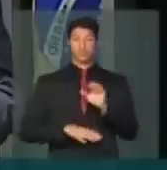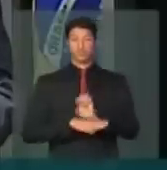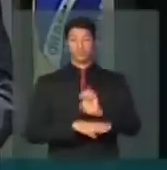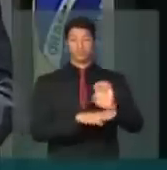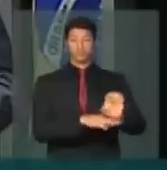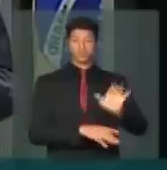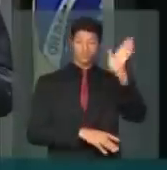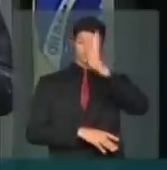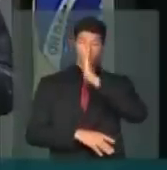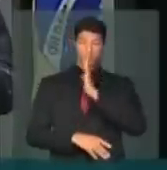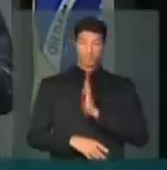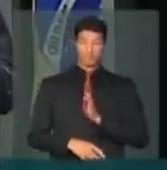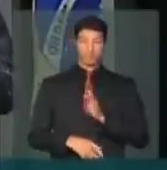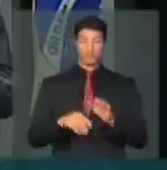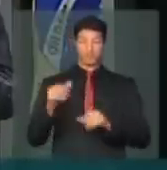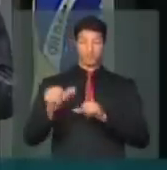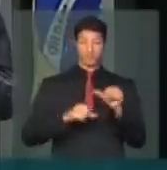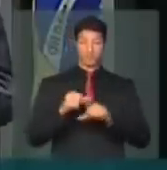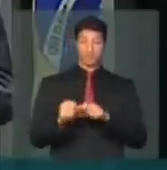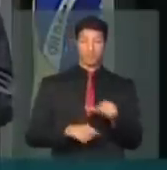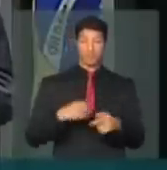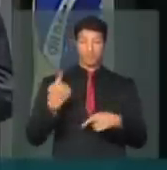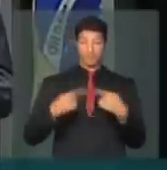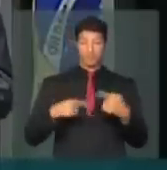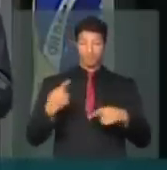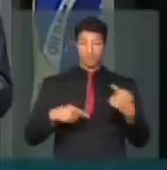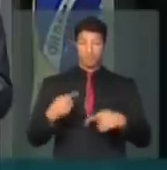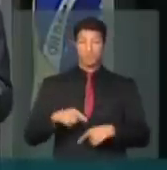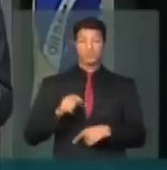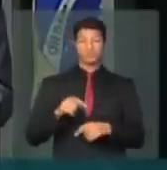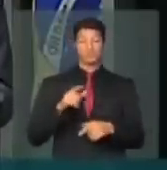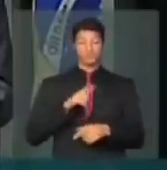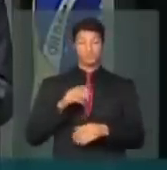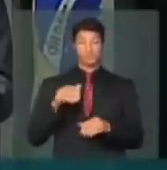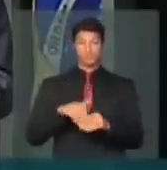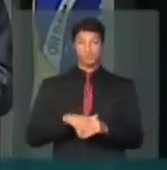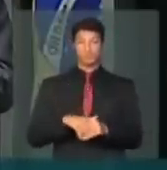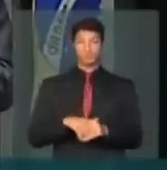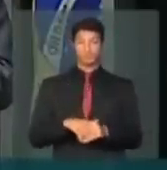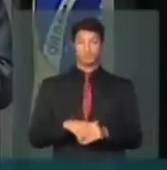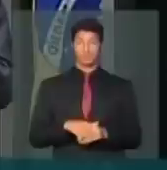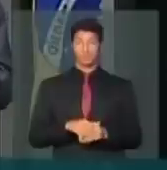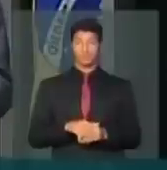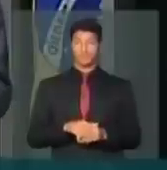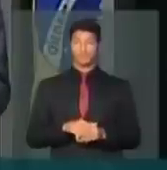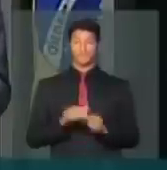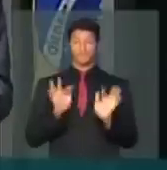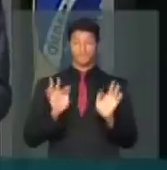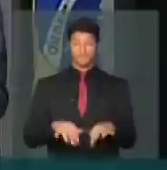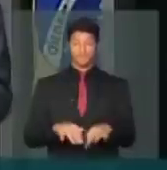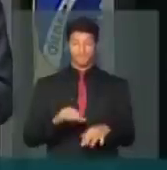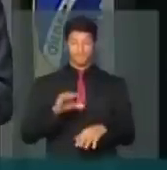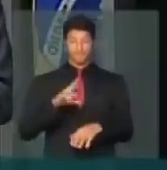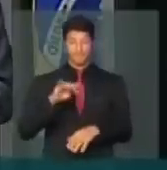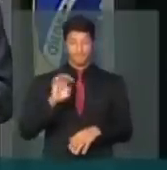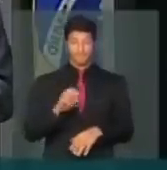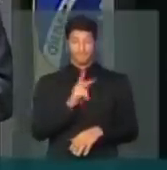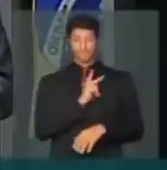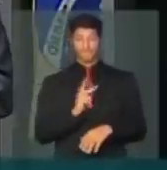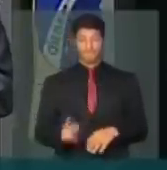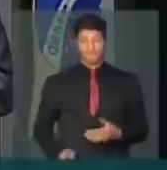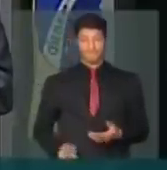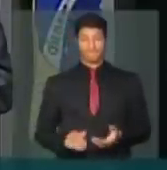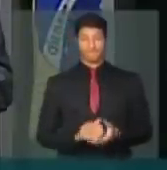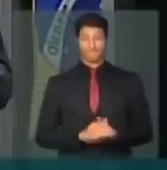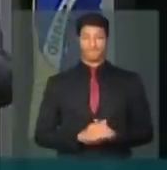Estado brasileiro, uma reforma política que contemple o fim da crise do